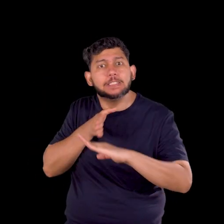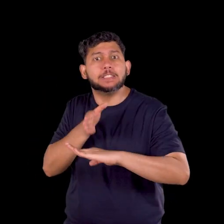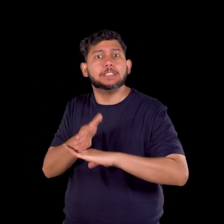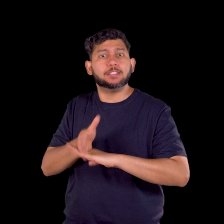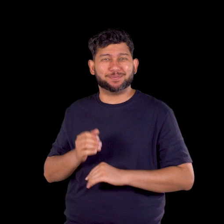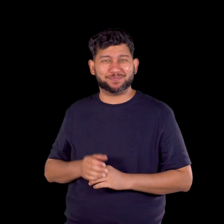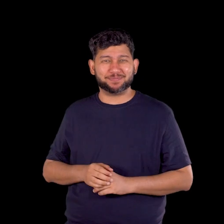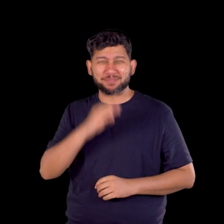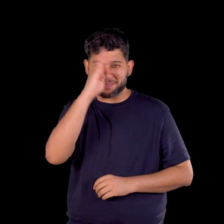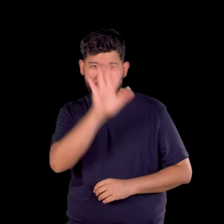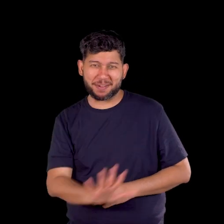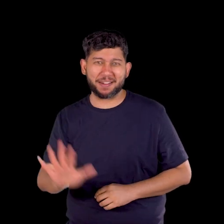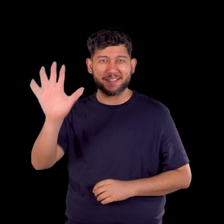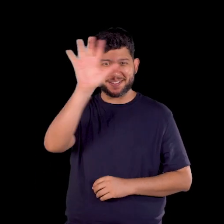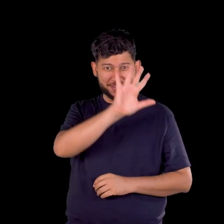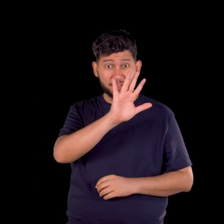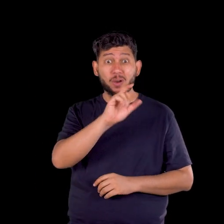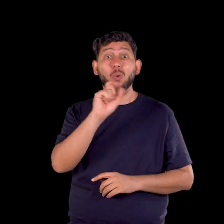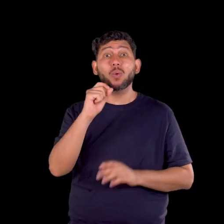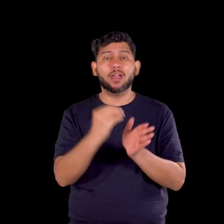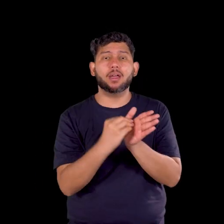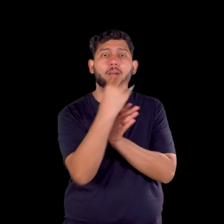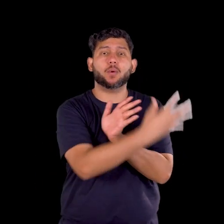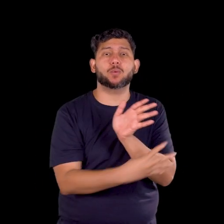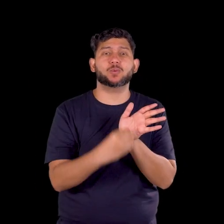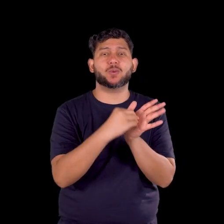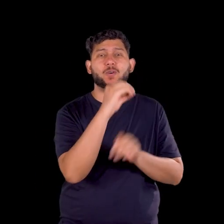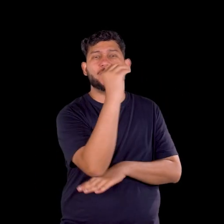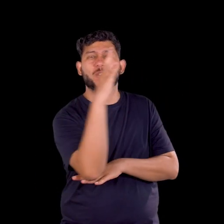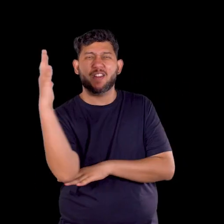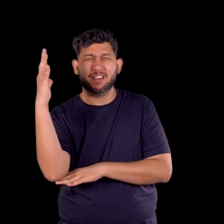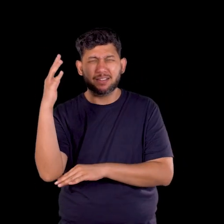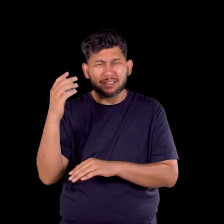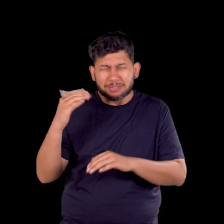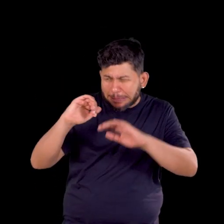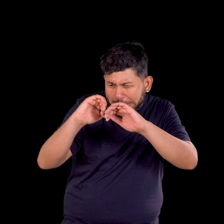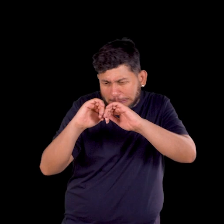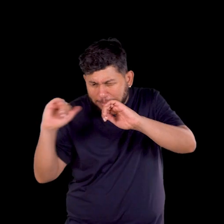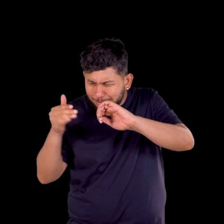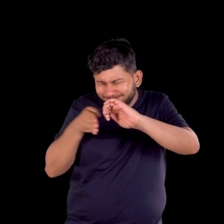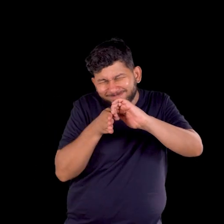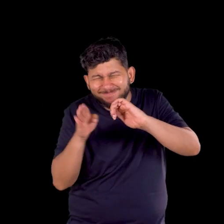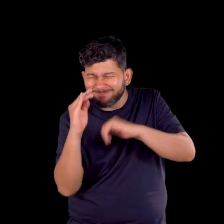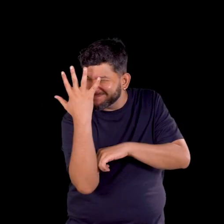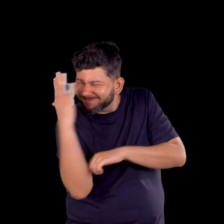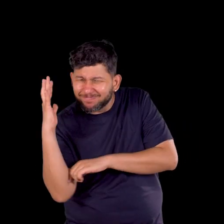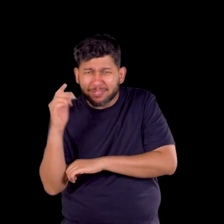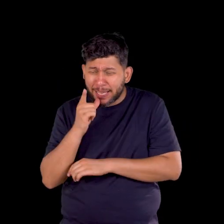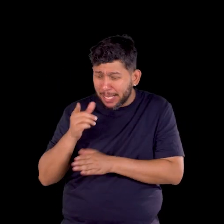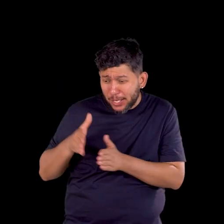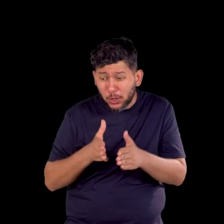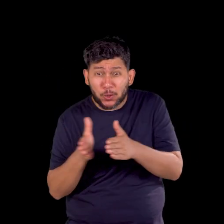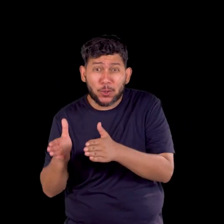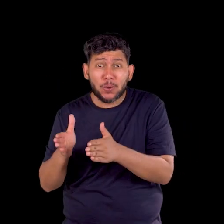metade da área do território é coberta pela floresta amazônica, com matas densas e fechadas, em meio a rios nem